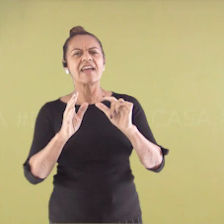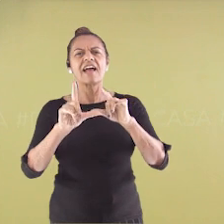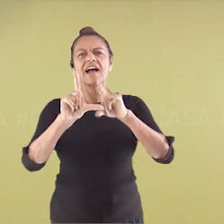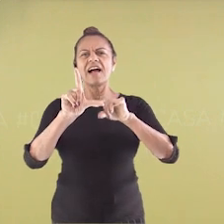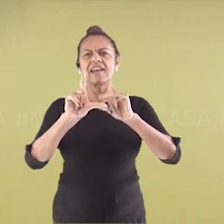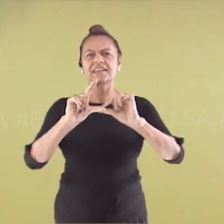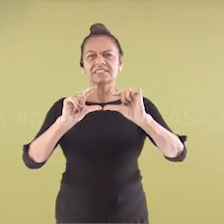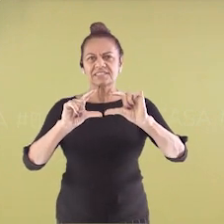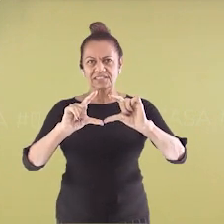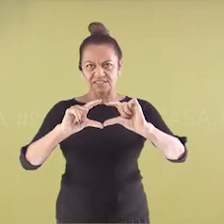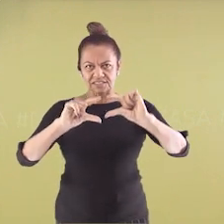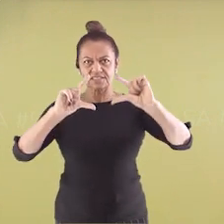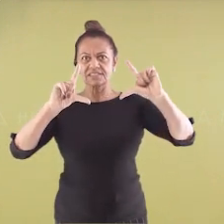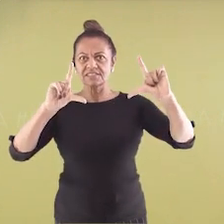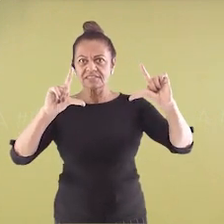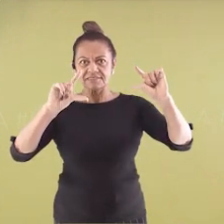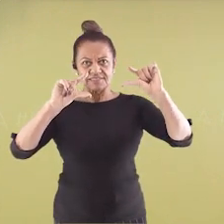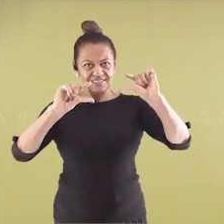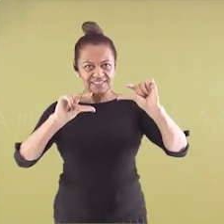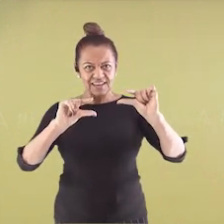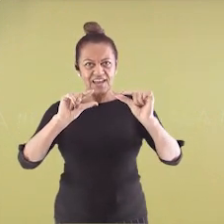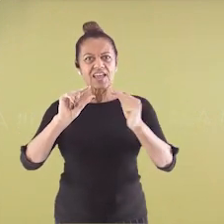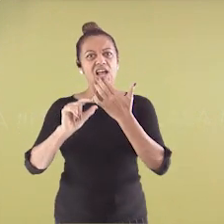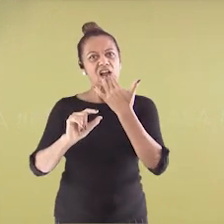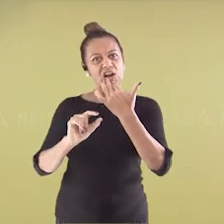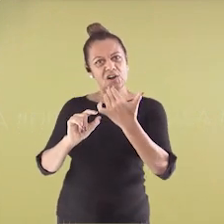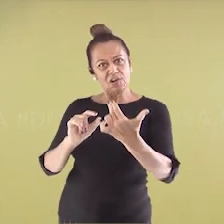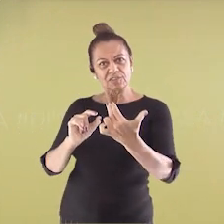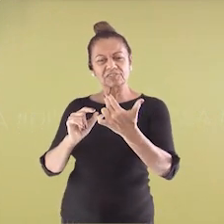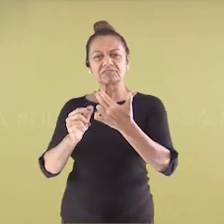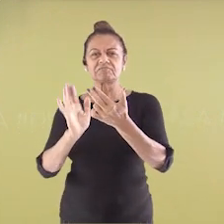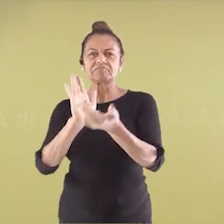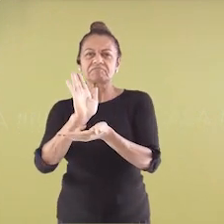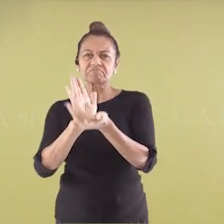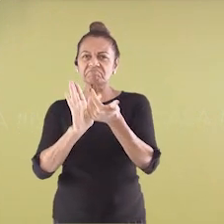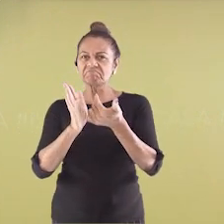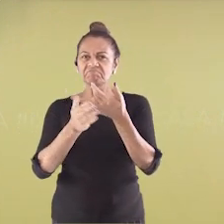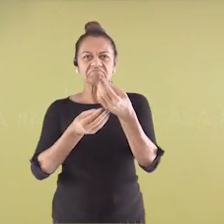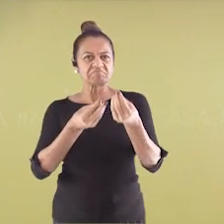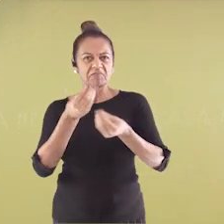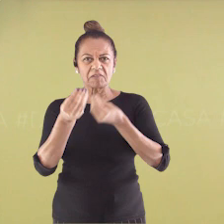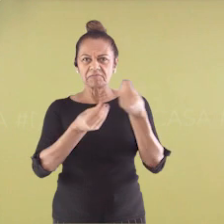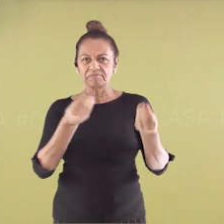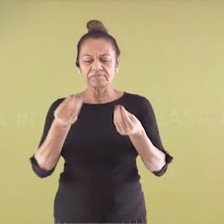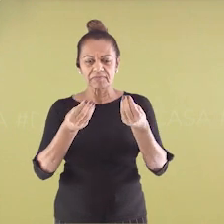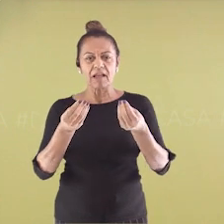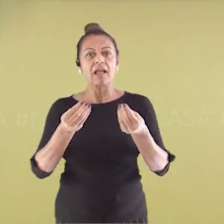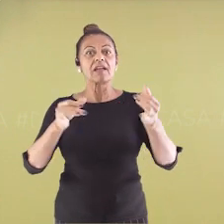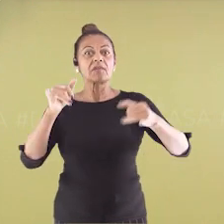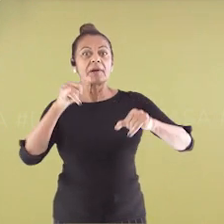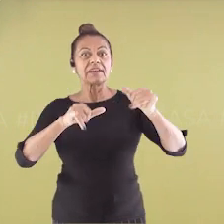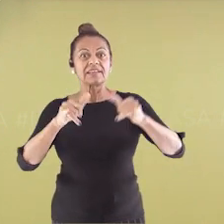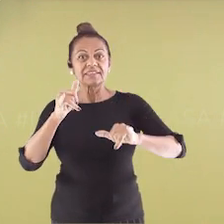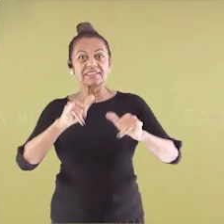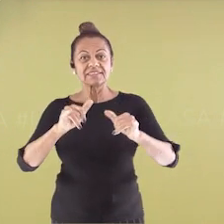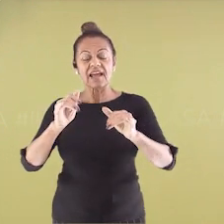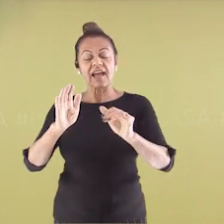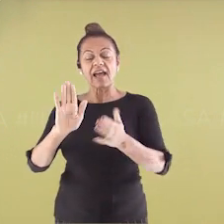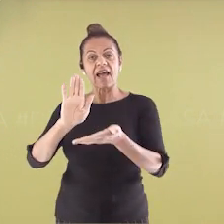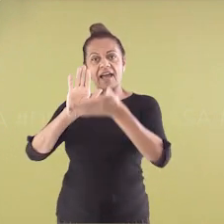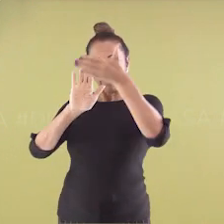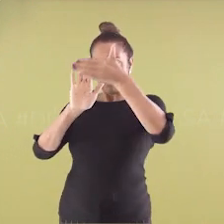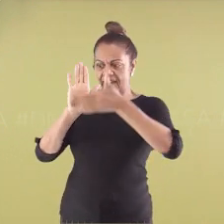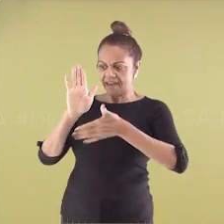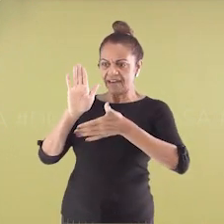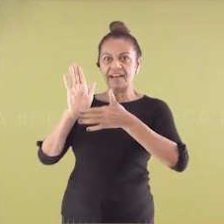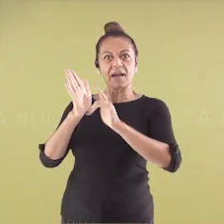tamanhos, cores, fotos, várias divisões, é bastante coisa, não é mesmo? Vamos analisar cada parte